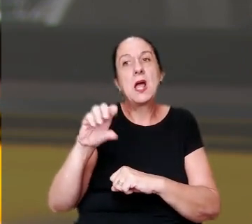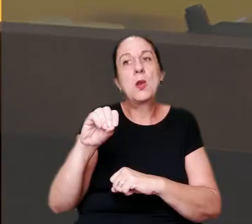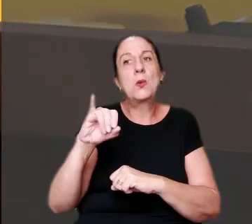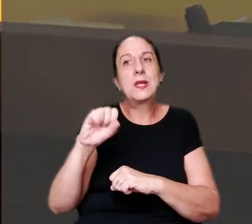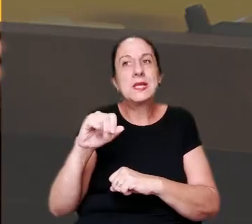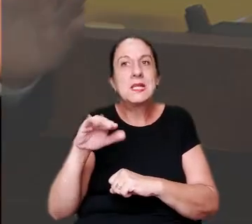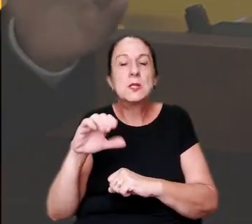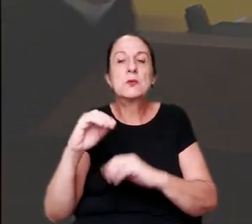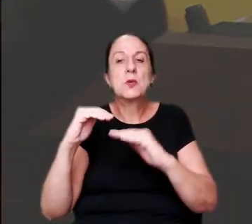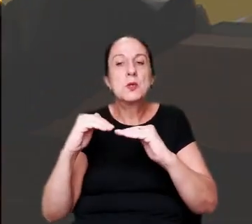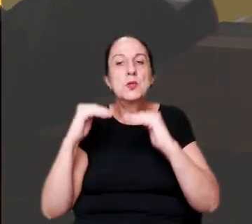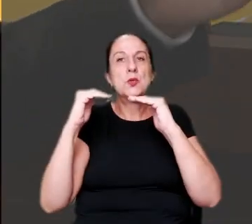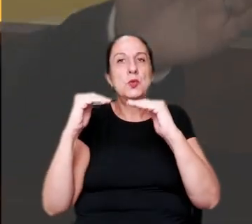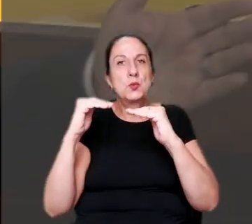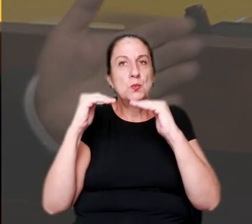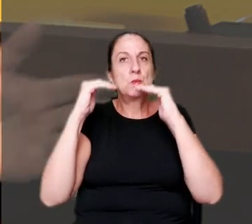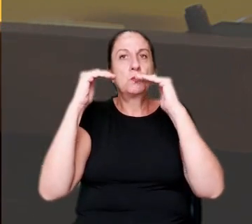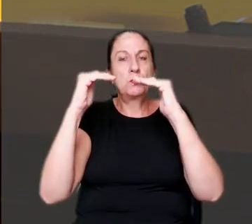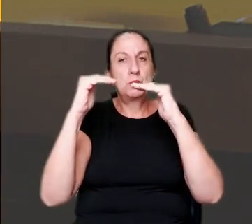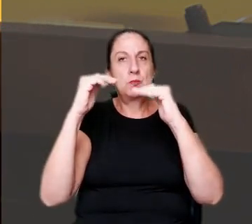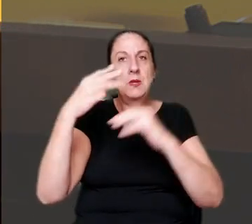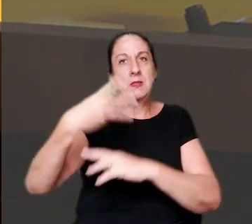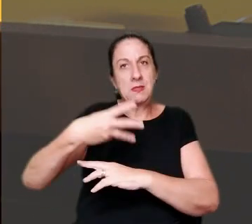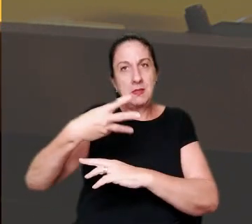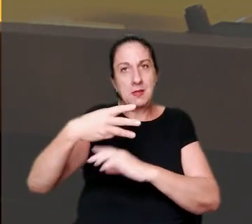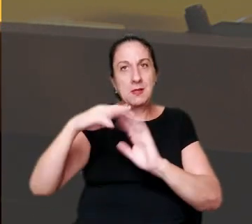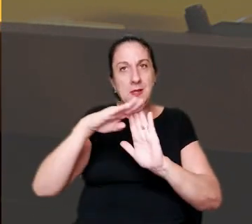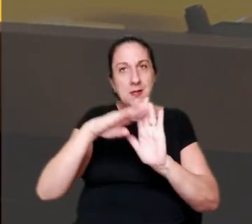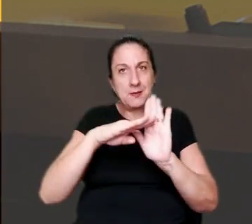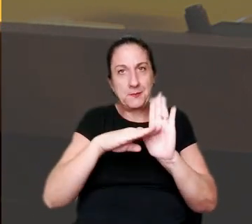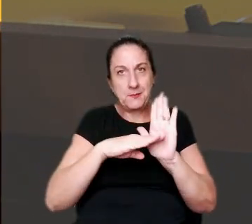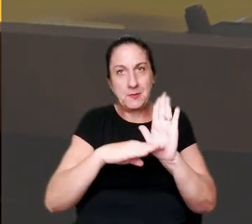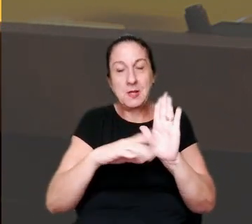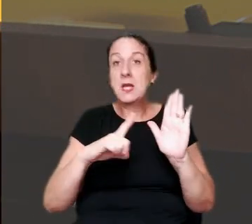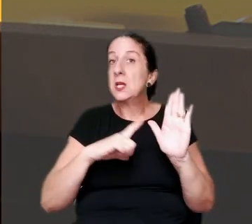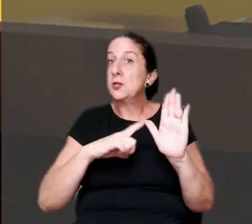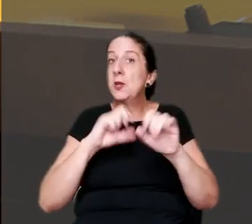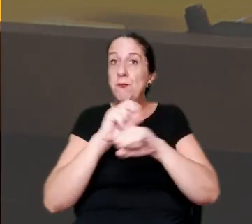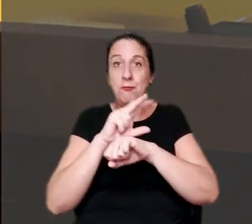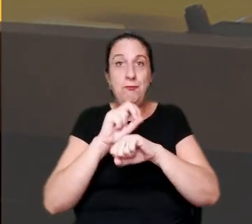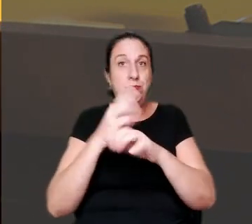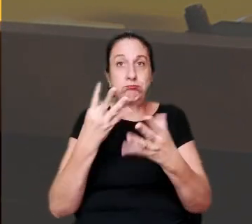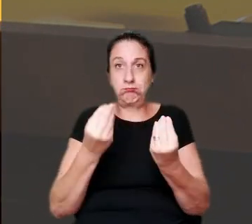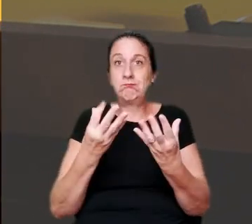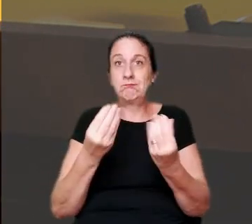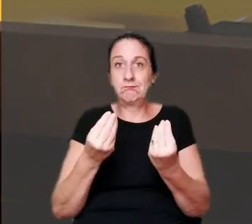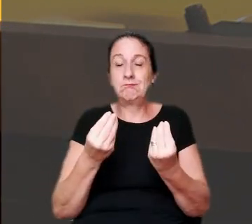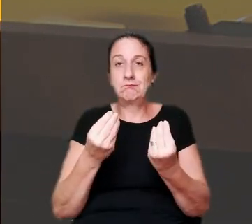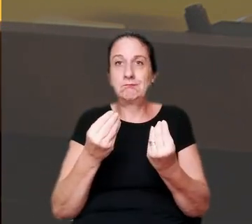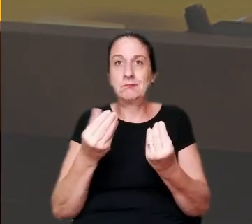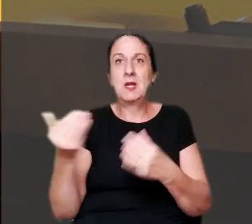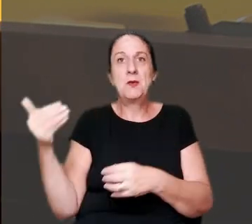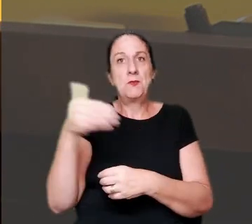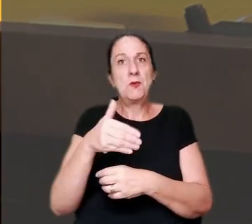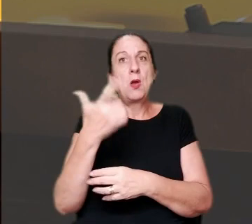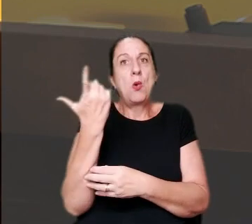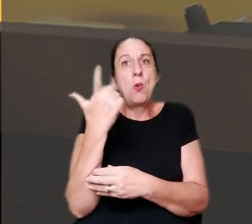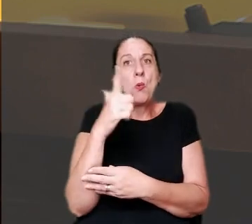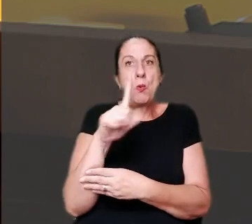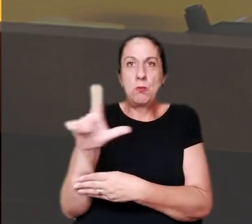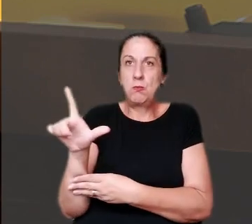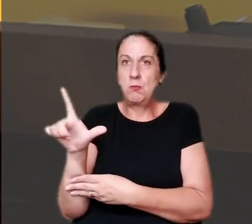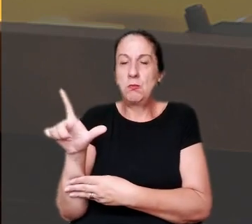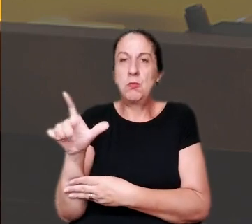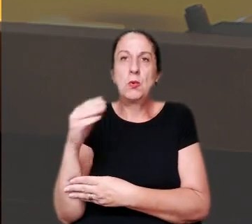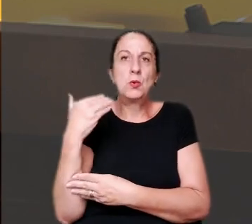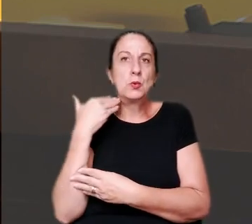Aloysio, que todo mundo foi subindo. E na 3ª lista tinham várias vagas. Então vieram os